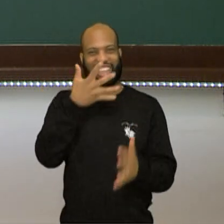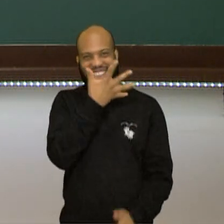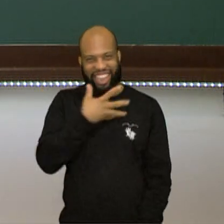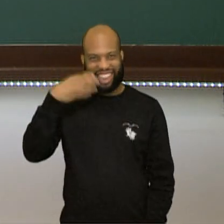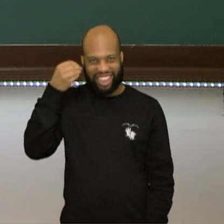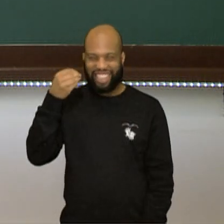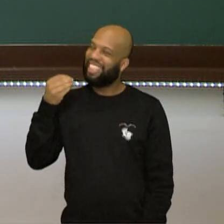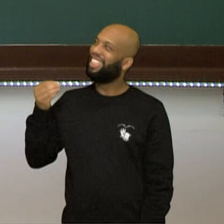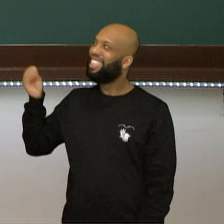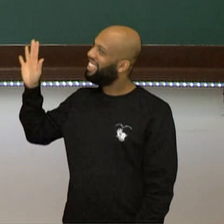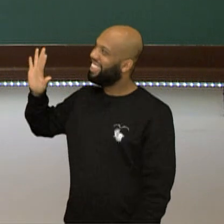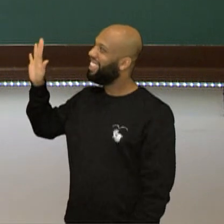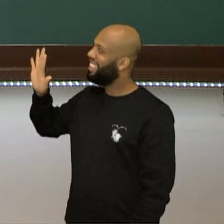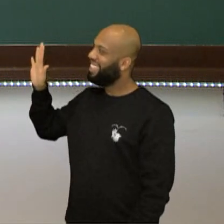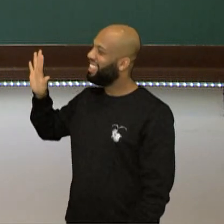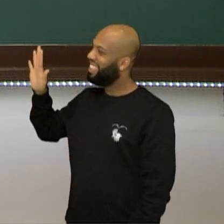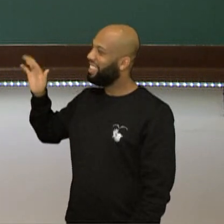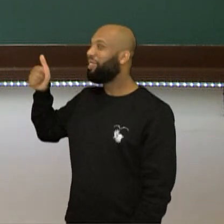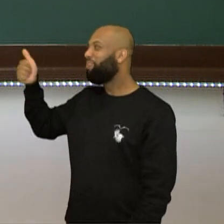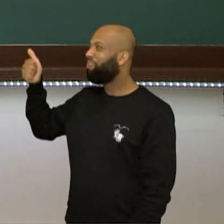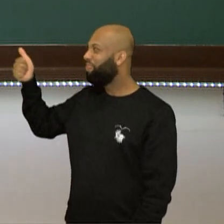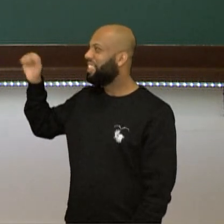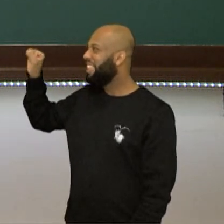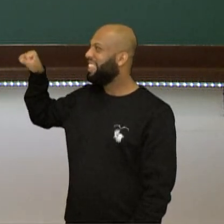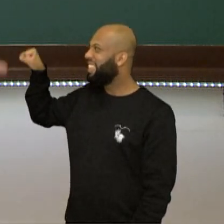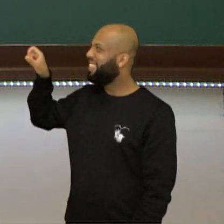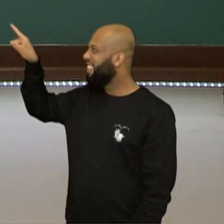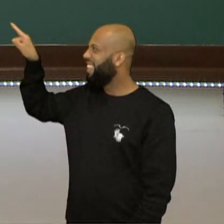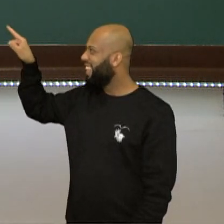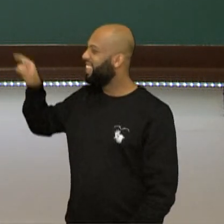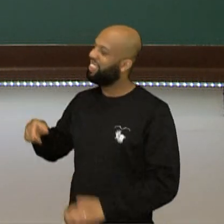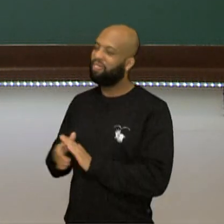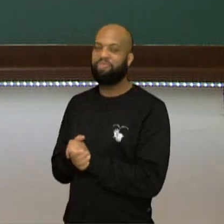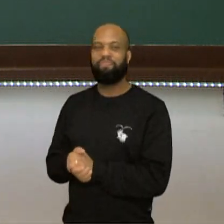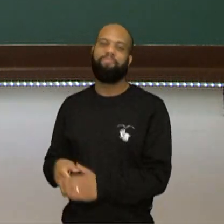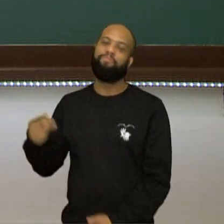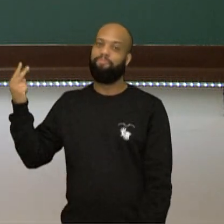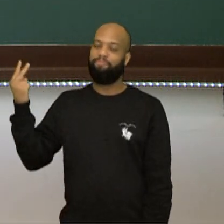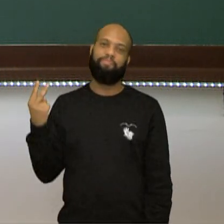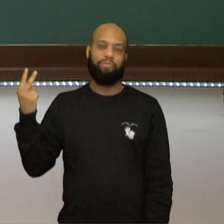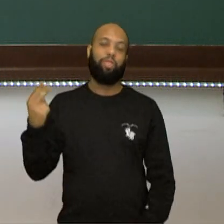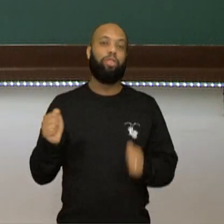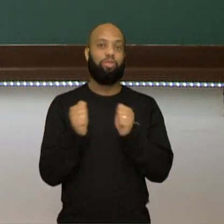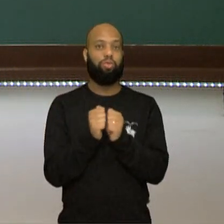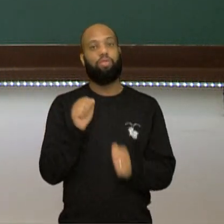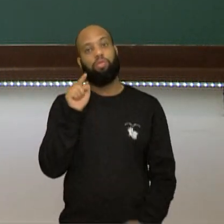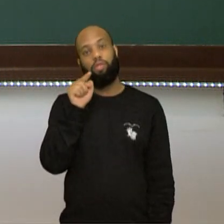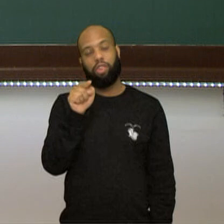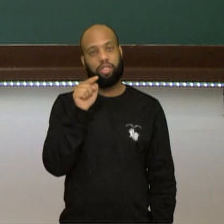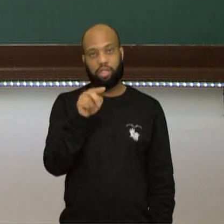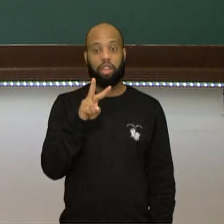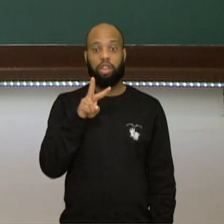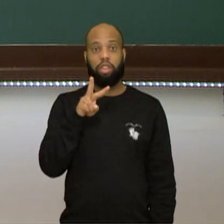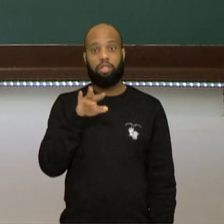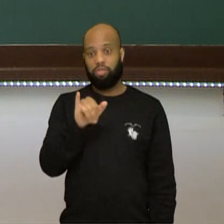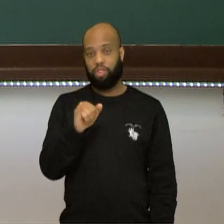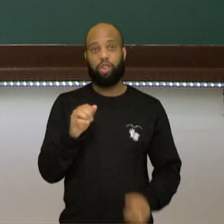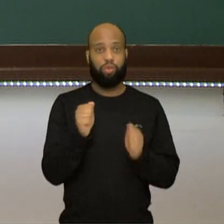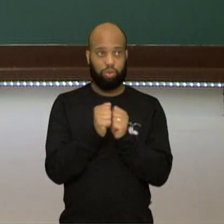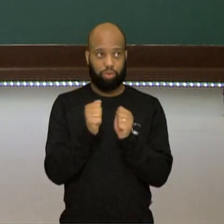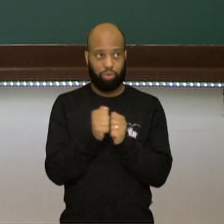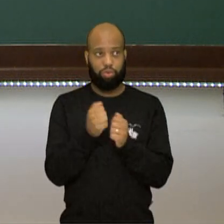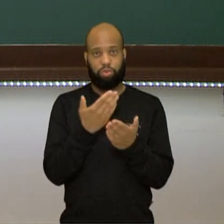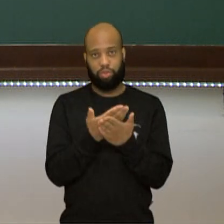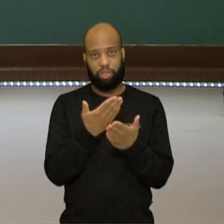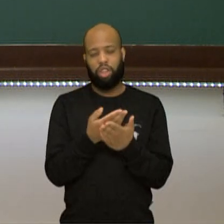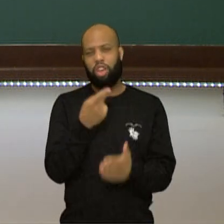sempre, Natan! Belezinha, meu querido? Nós dois aqui com vocês. Vamos ficar nessa aula